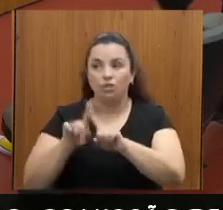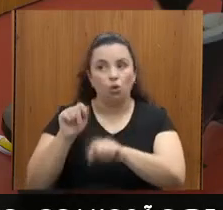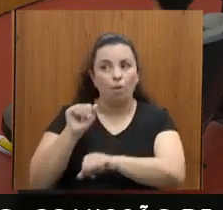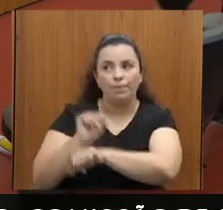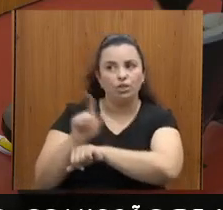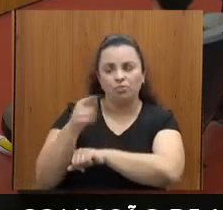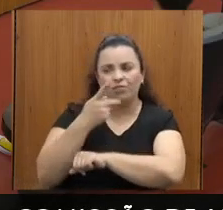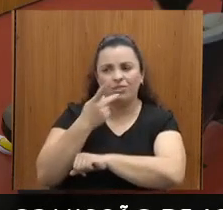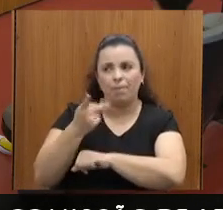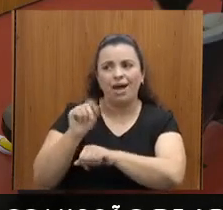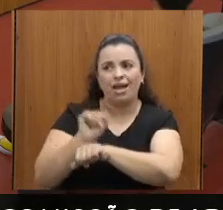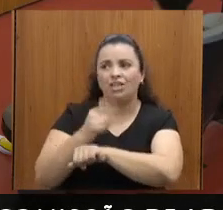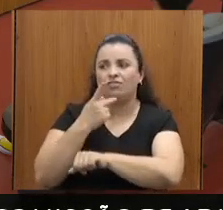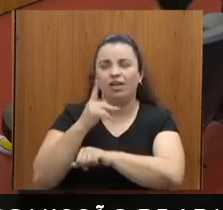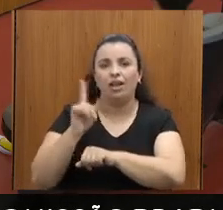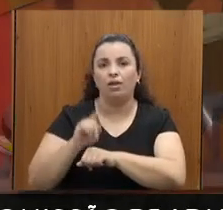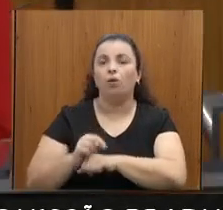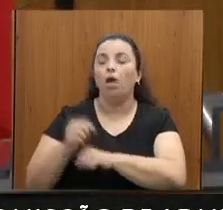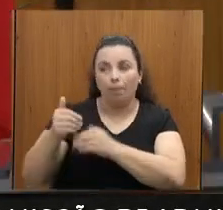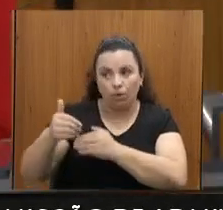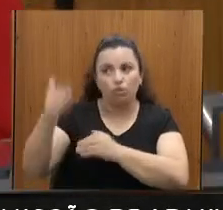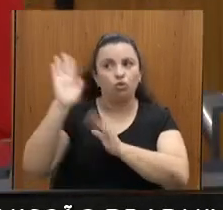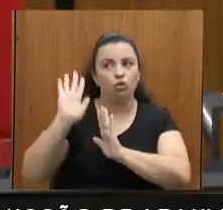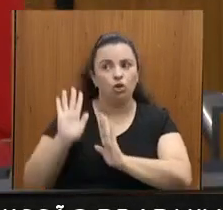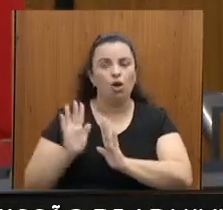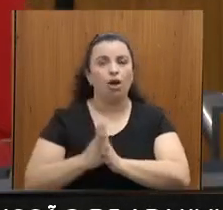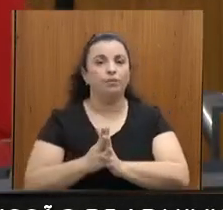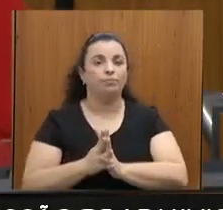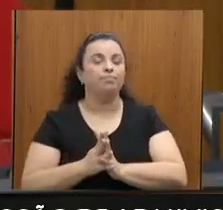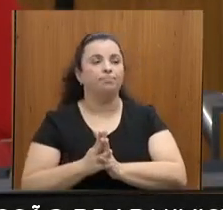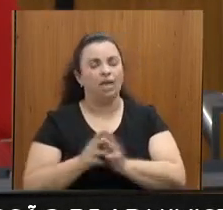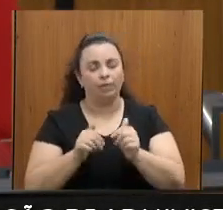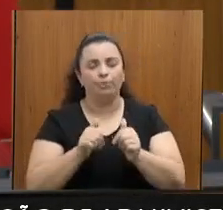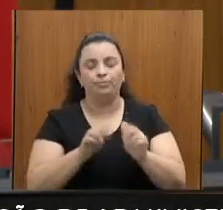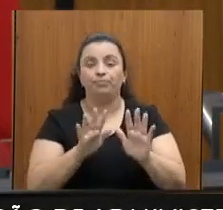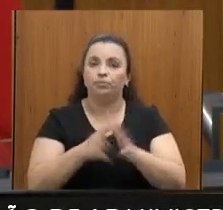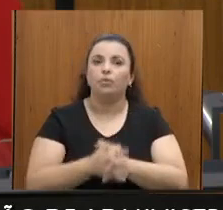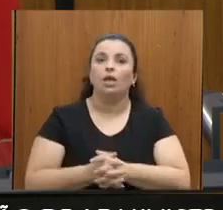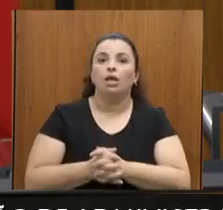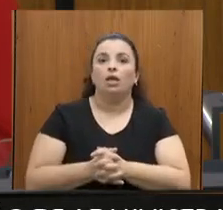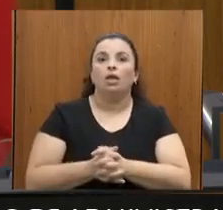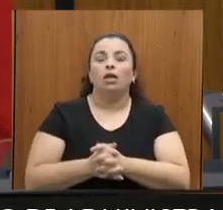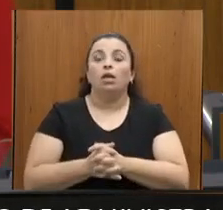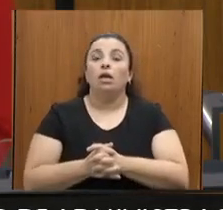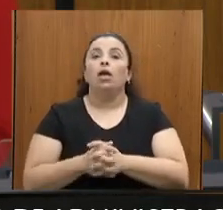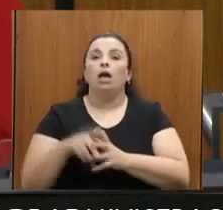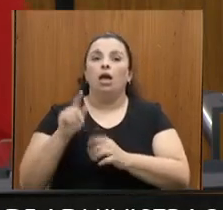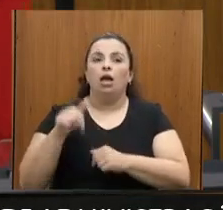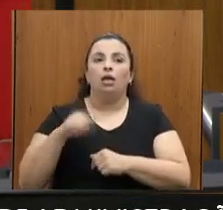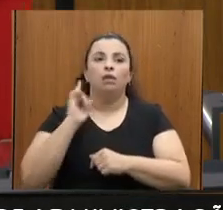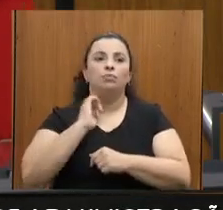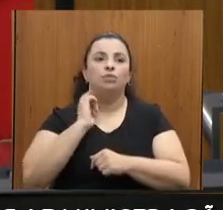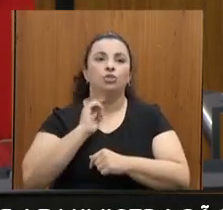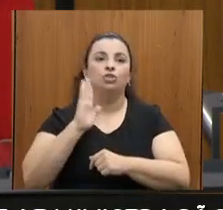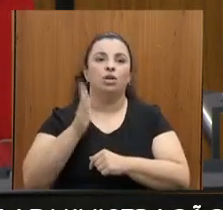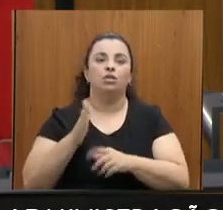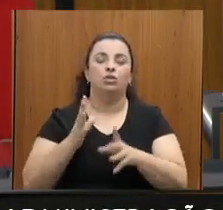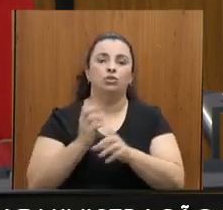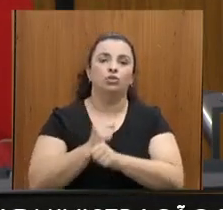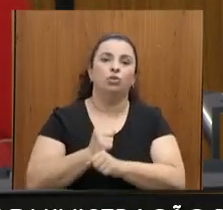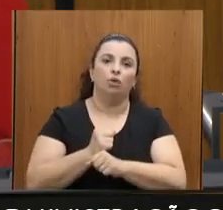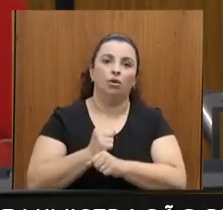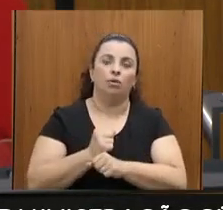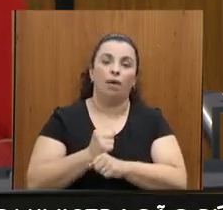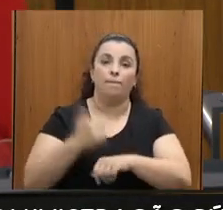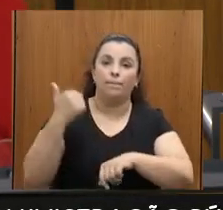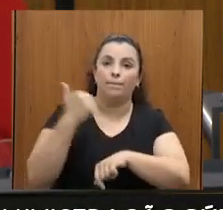prosseguir. Bom, nós já tivemos aqui em Minas Gerais 22 mil nomeações de concurso público por ano.